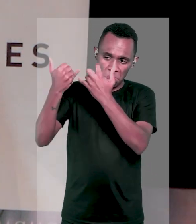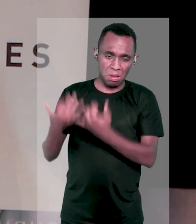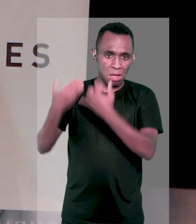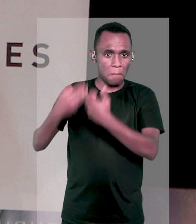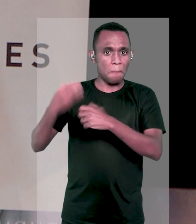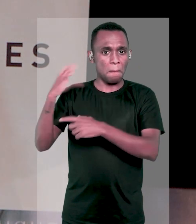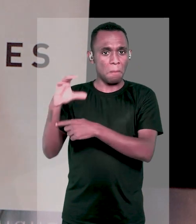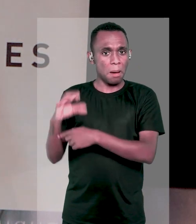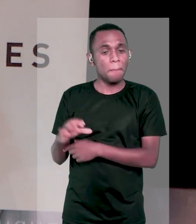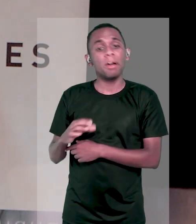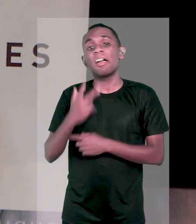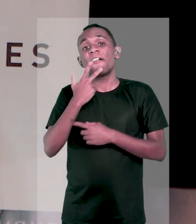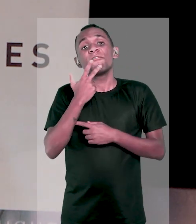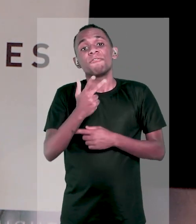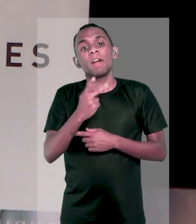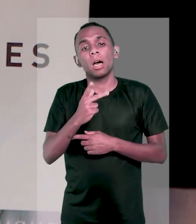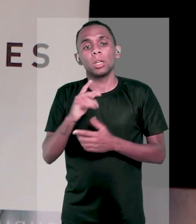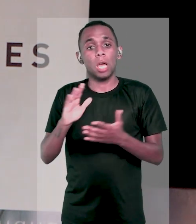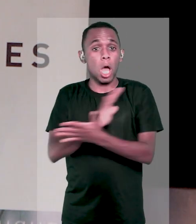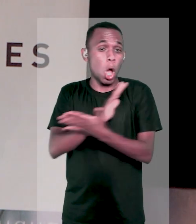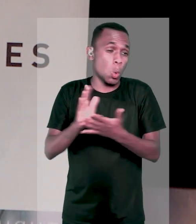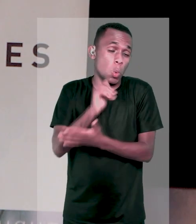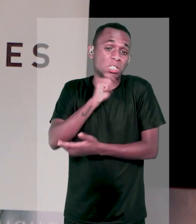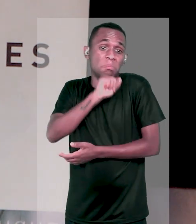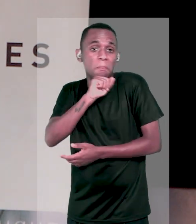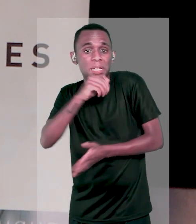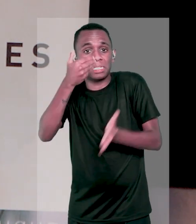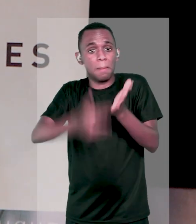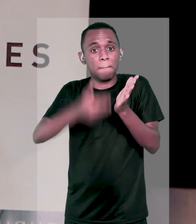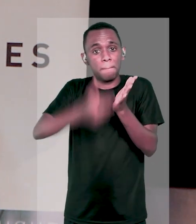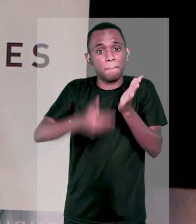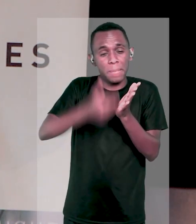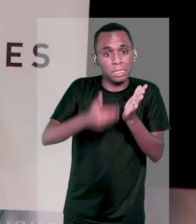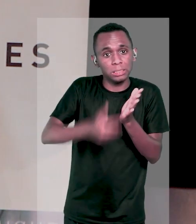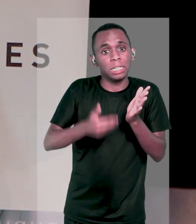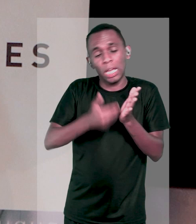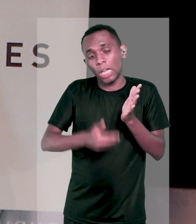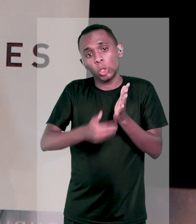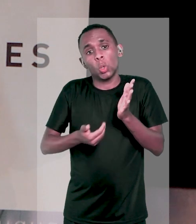estar muito contente que nós retornemos à idade das trevas nós